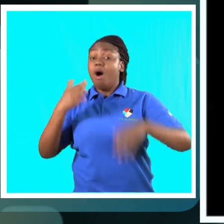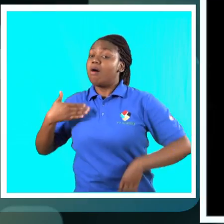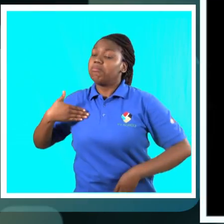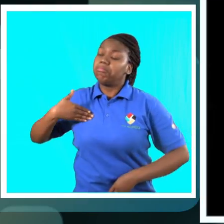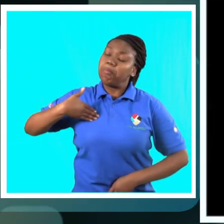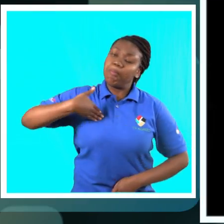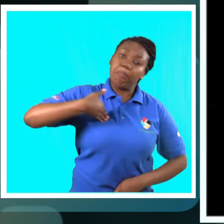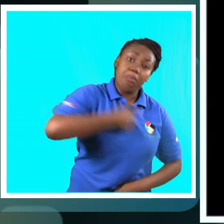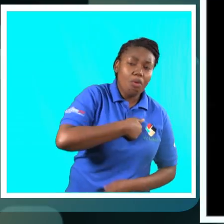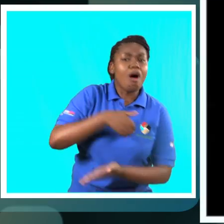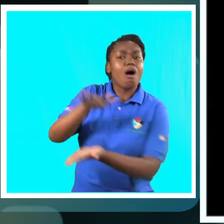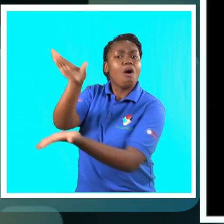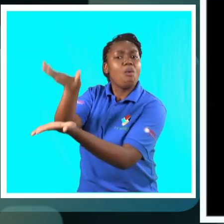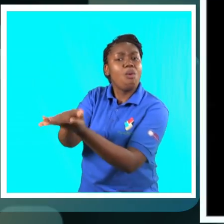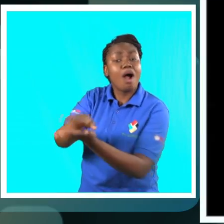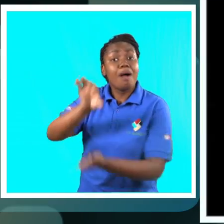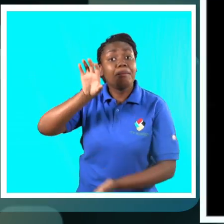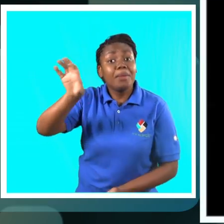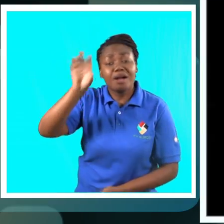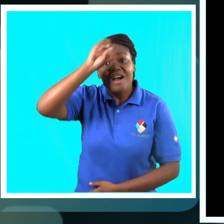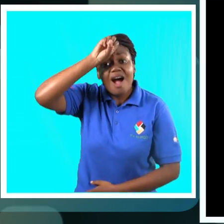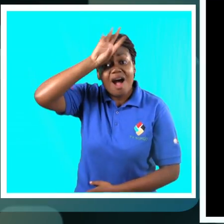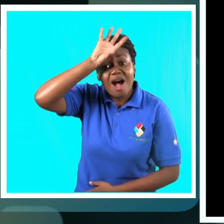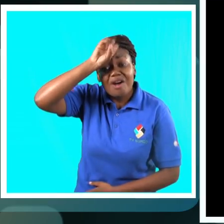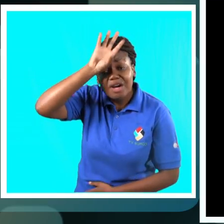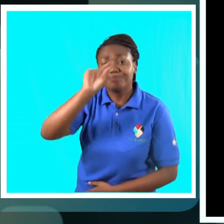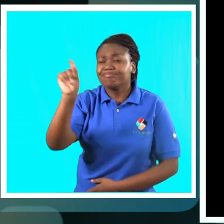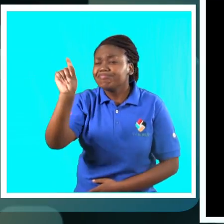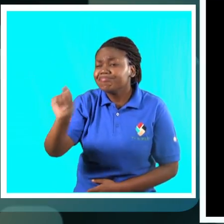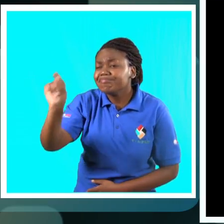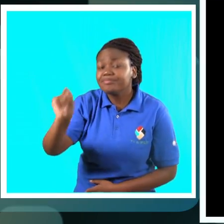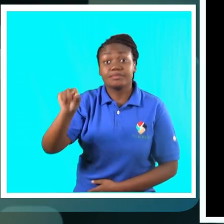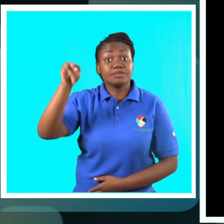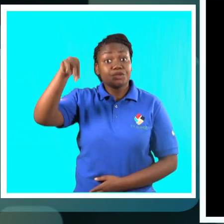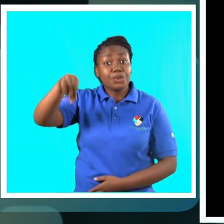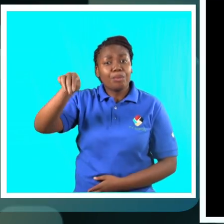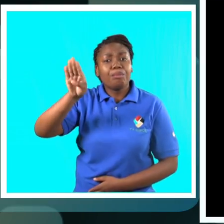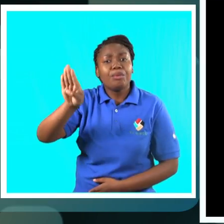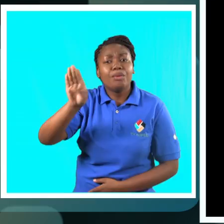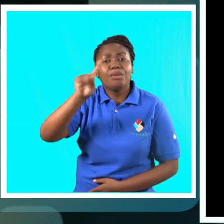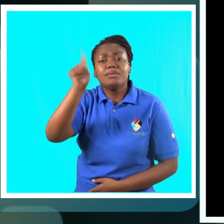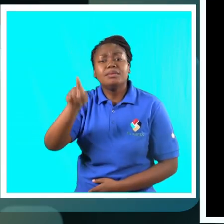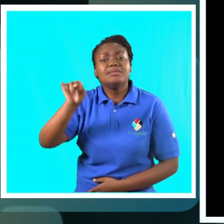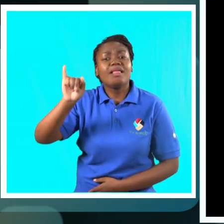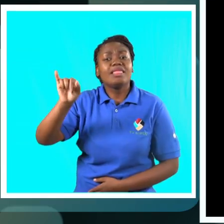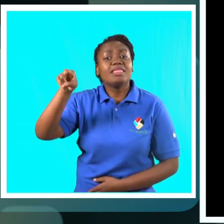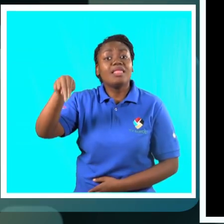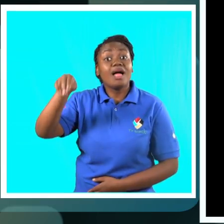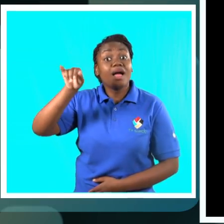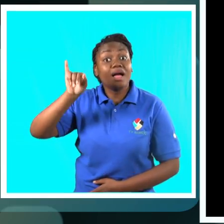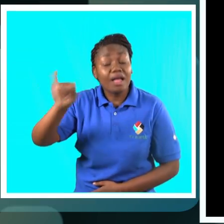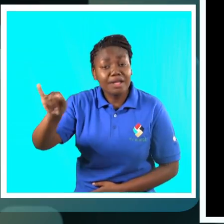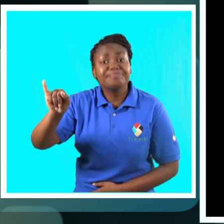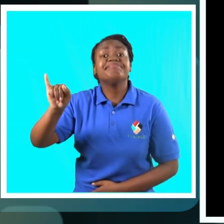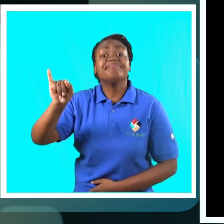em Gaza. Filho de pai agricultor, trabalhou